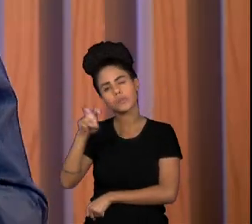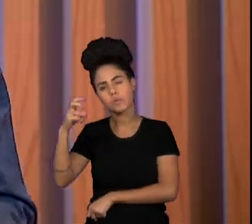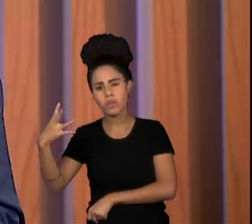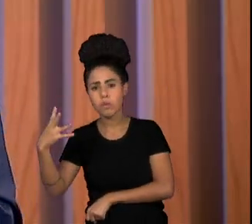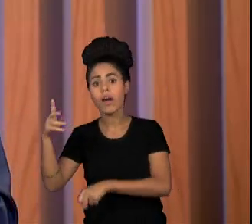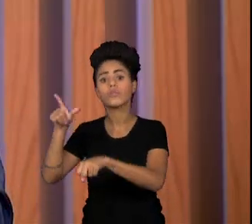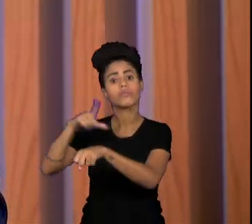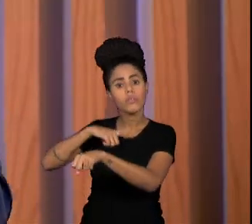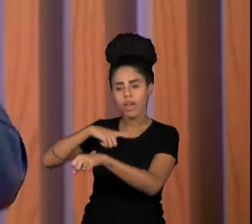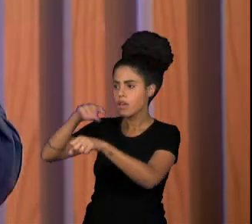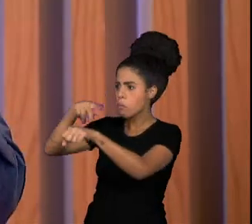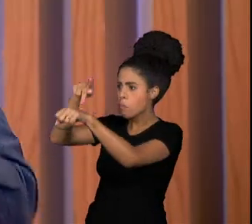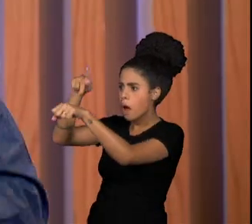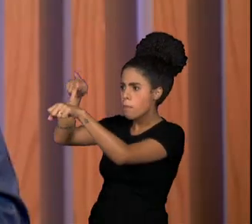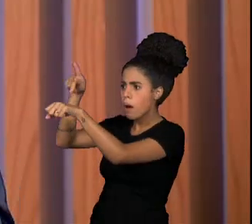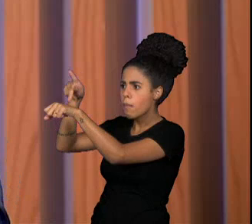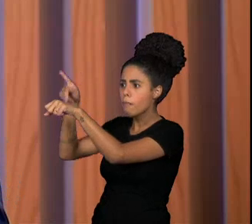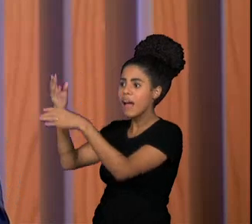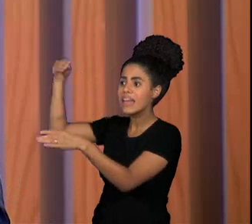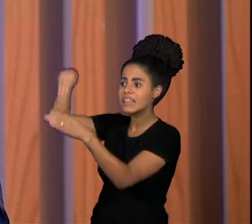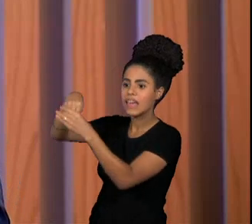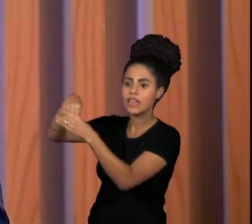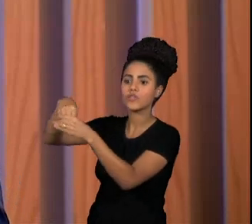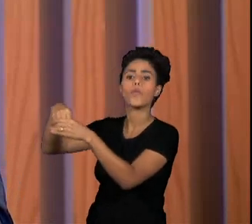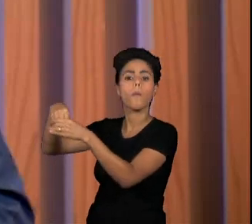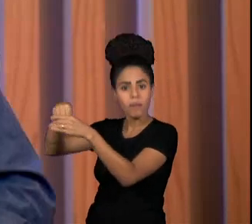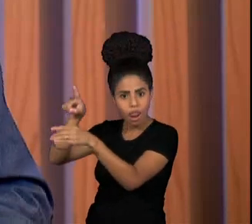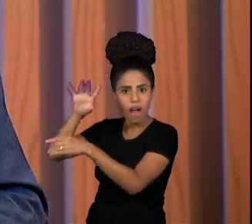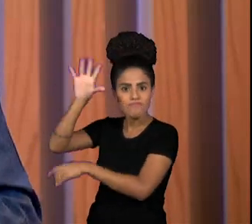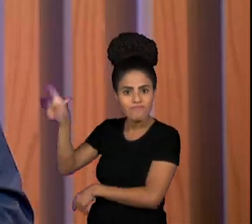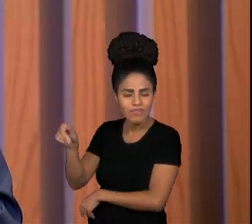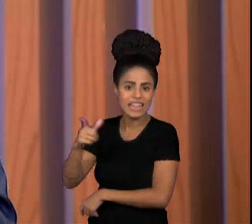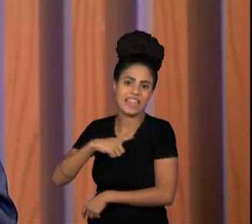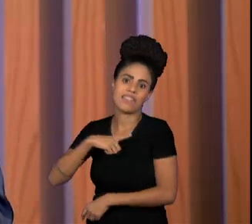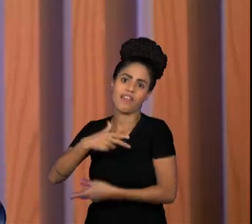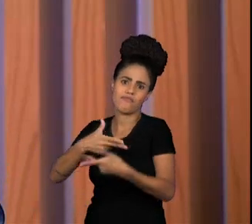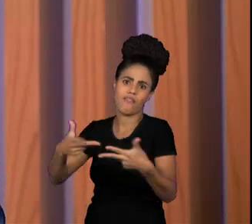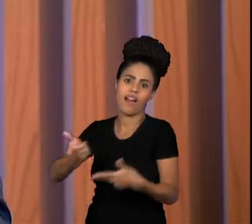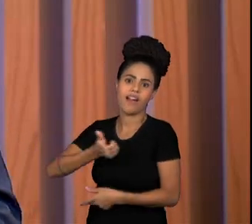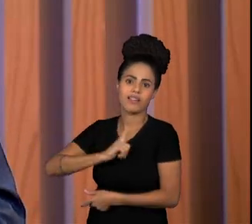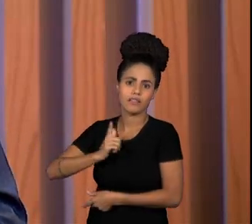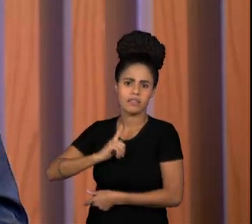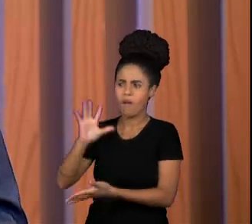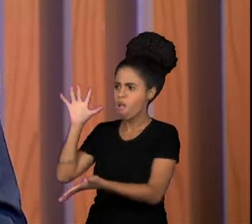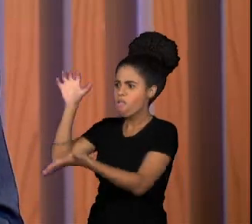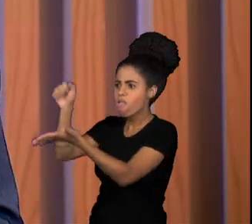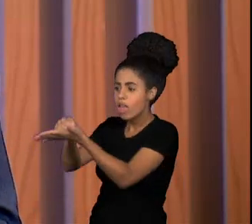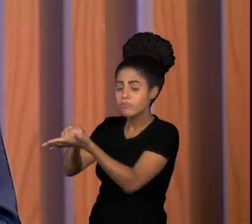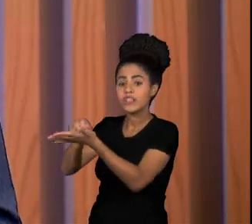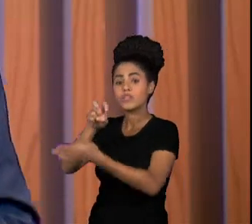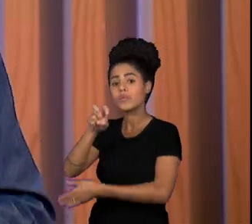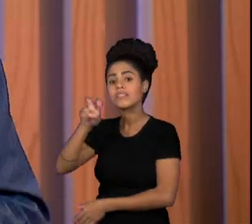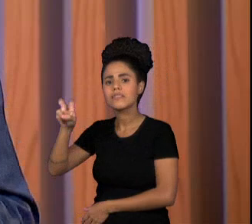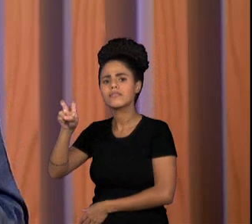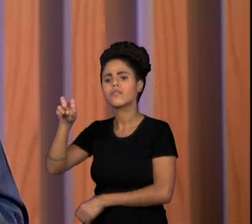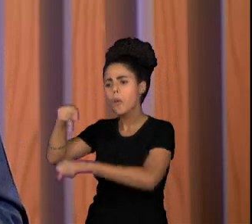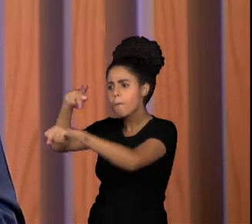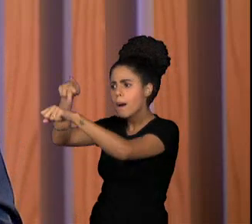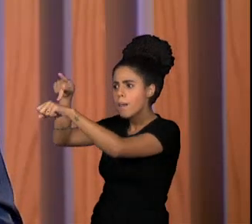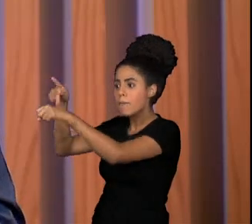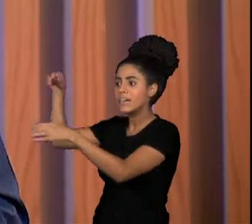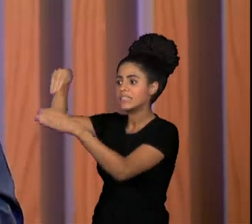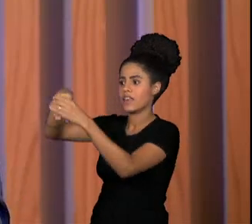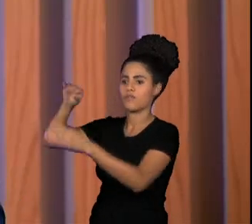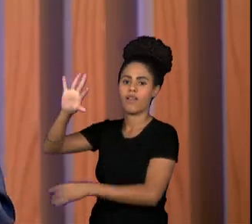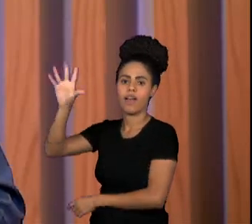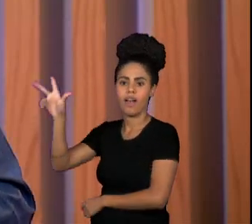gente conta, mas tem um país que não é reconhecido pelo colonizador, mas não precisa do reconhecimento do colonizador. São 55 países. E são países que